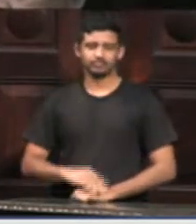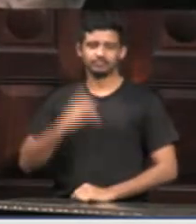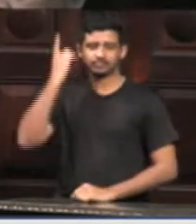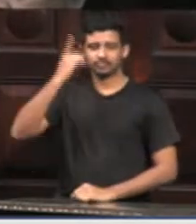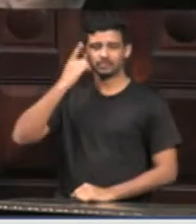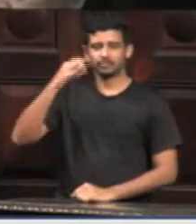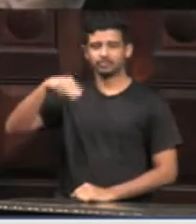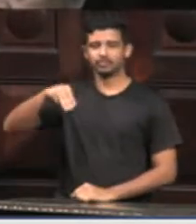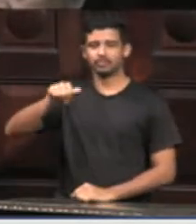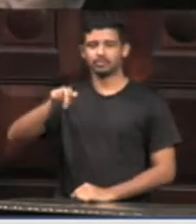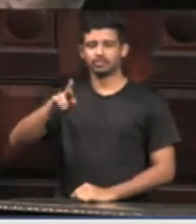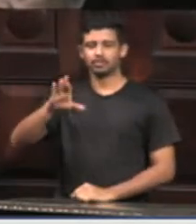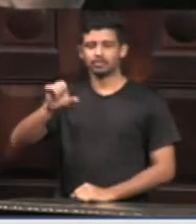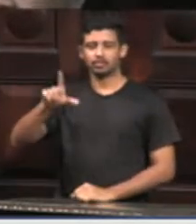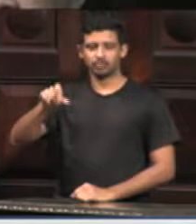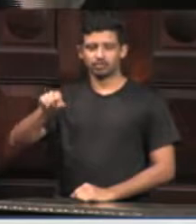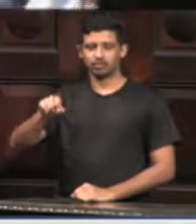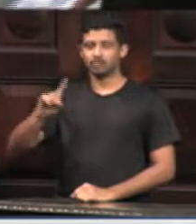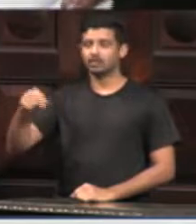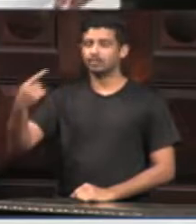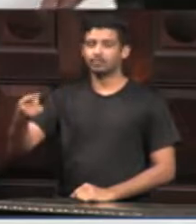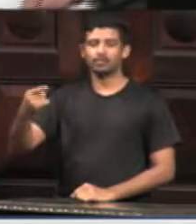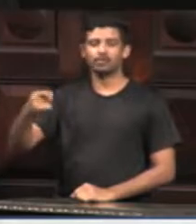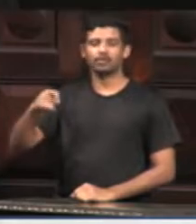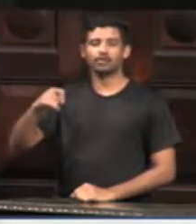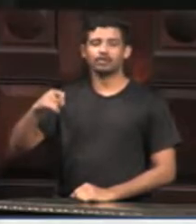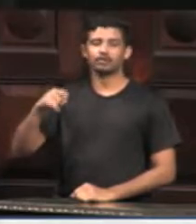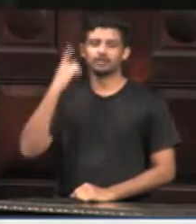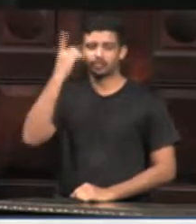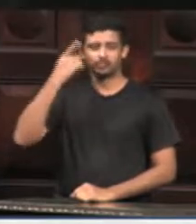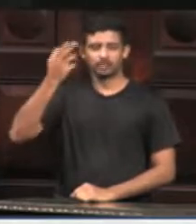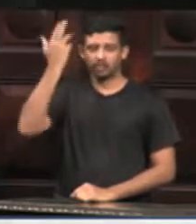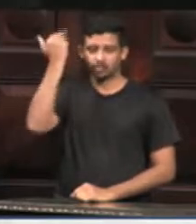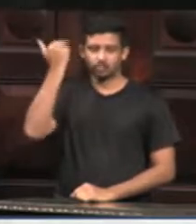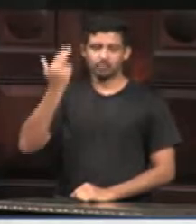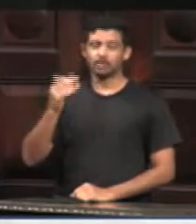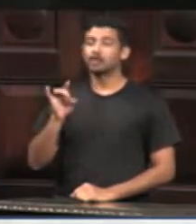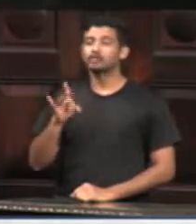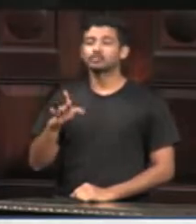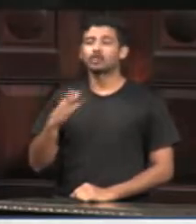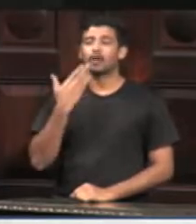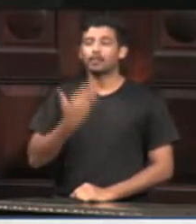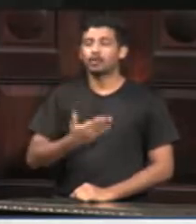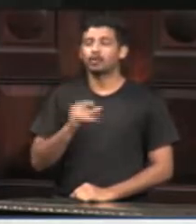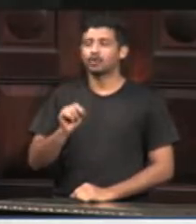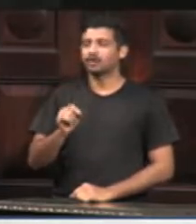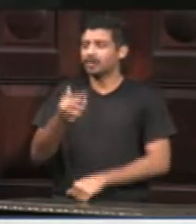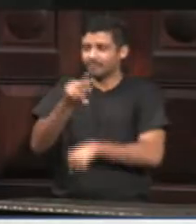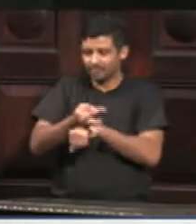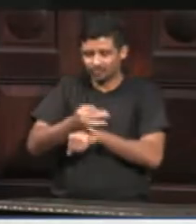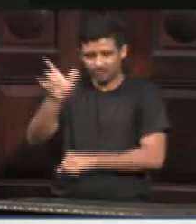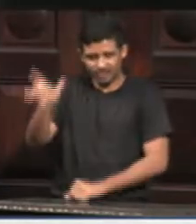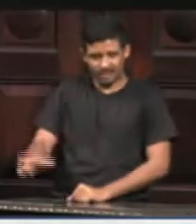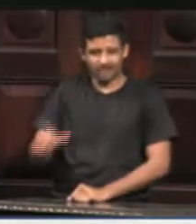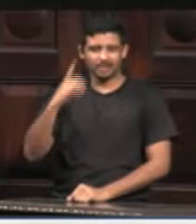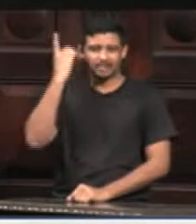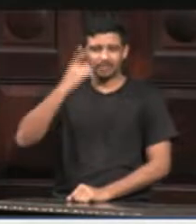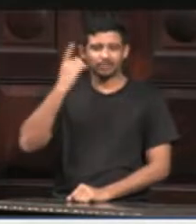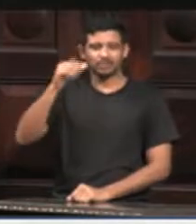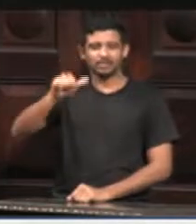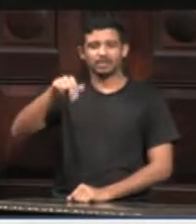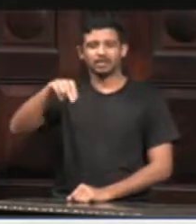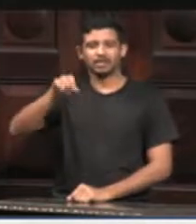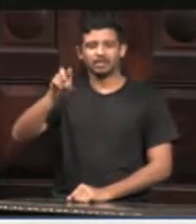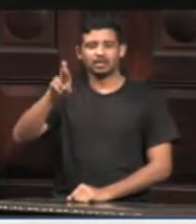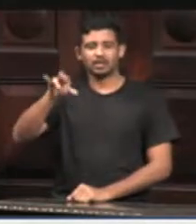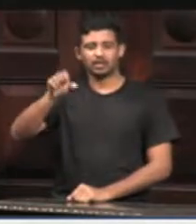Freixo tinha pedido pela ordem. Deputado Eliomar. É só para justificar a ausência do deputado Anderson Nogueira, que ele